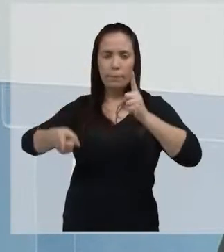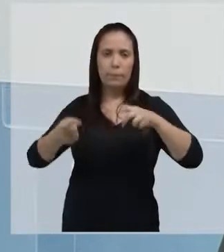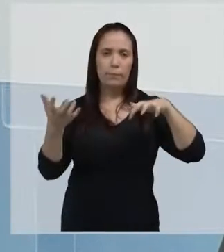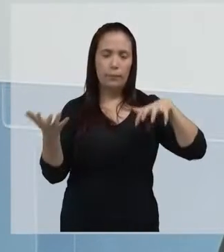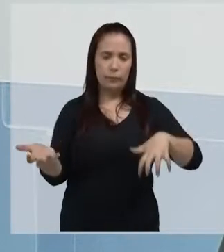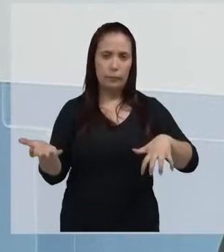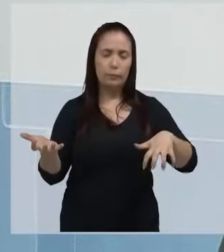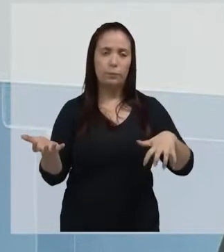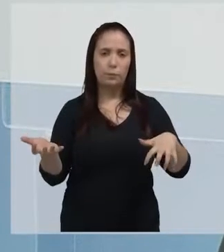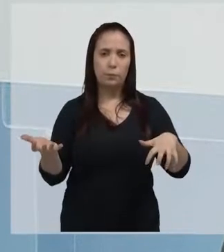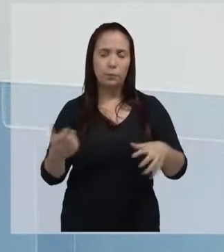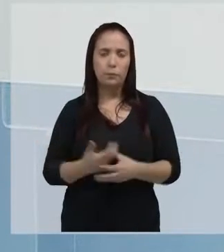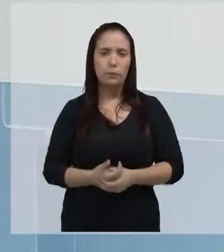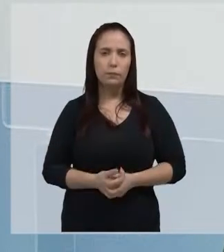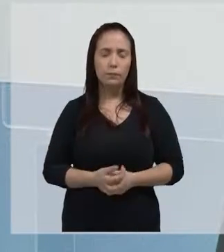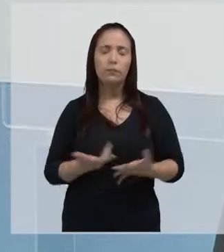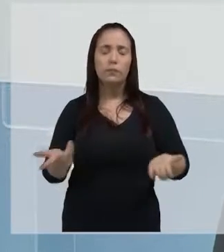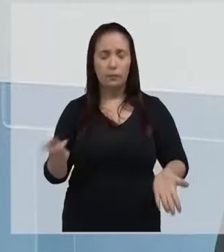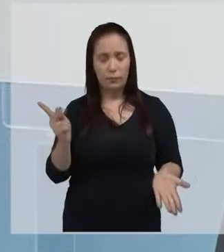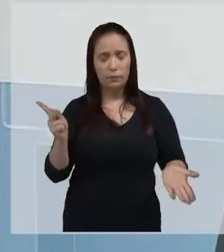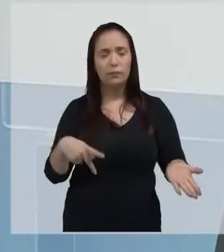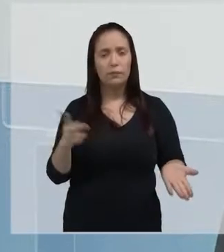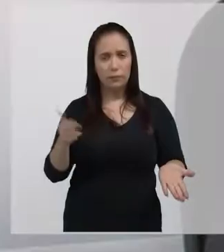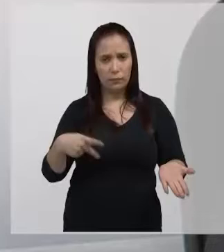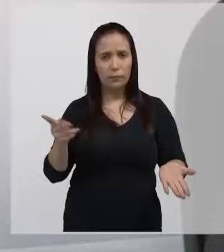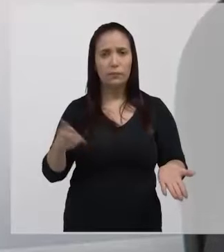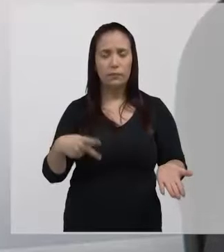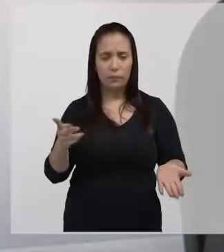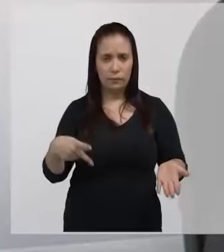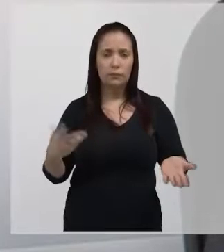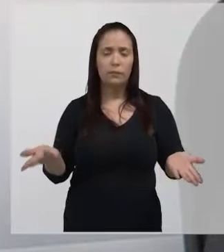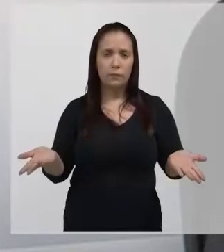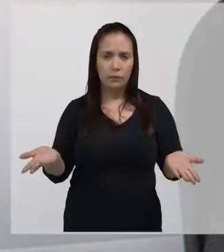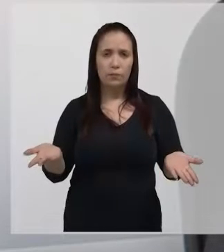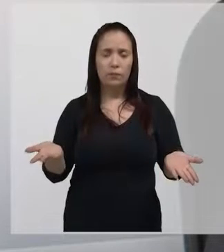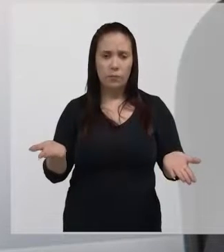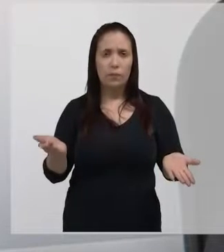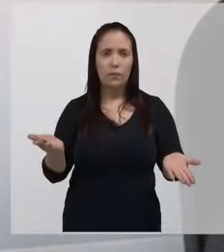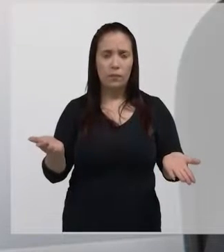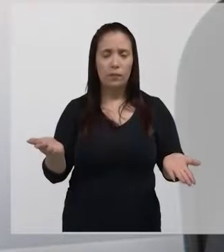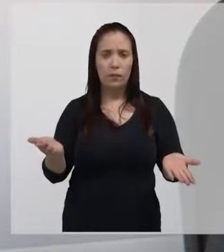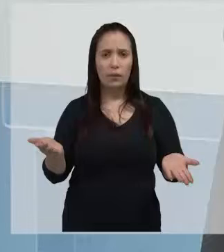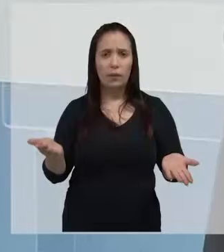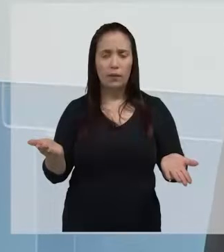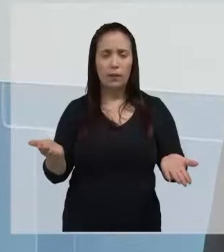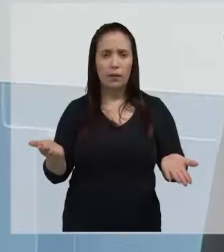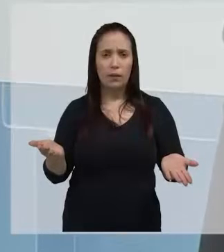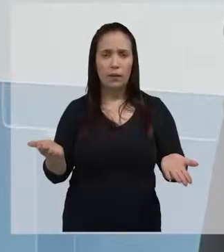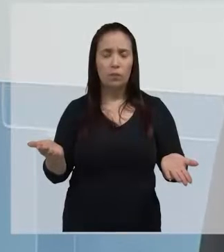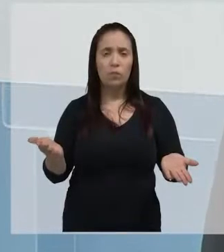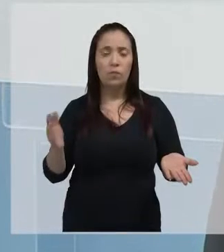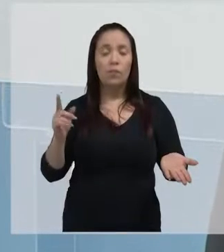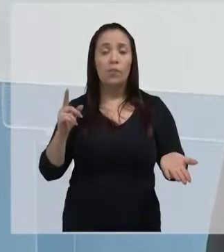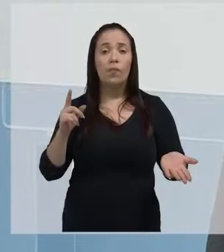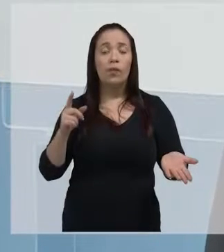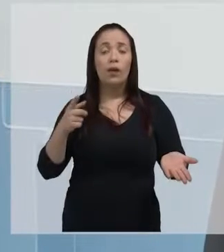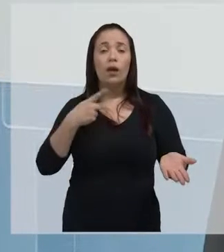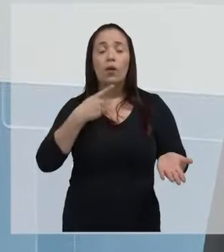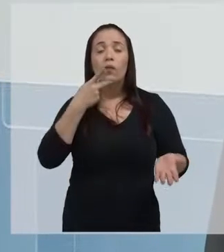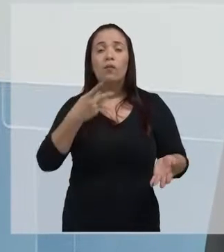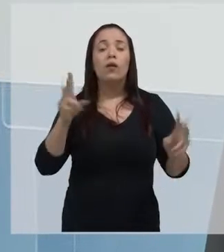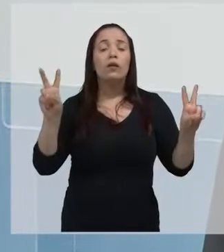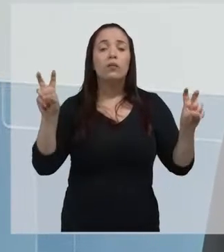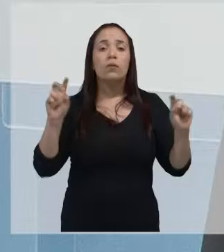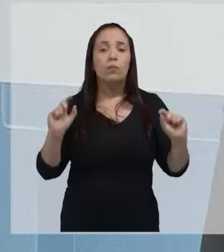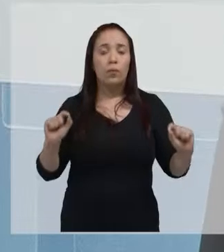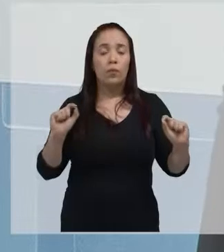Congresso Nacional, Luiz, aí está errado, meu irmão. Totalmente errado. Nós não estamos entrando no mérito da questão, não. O mérito